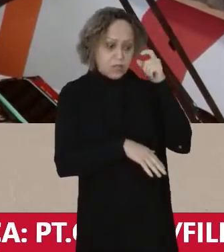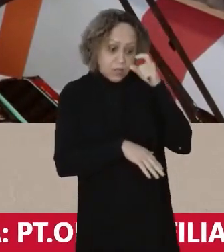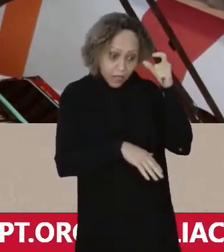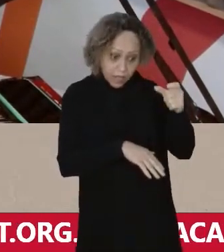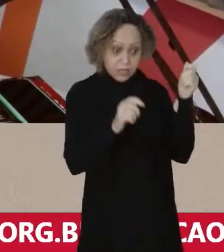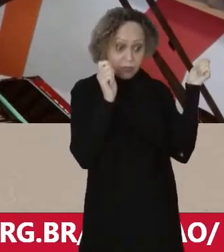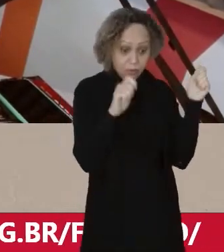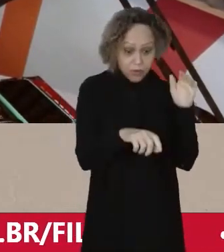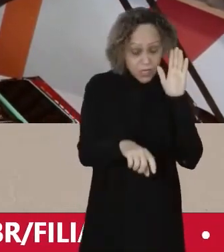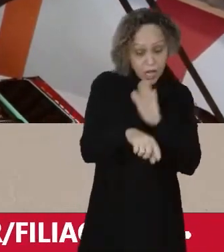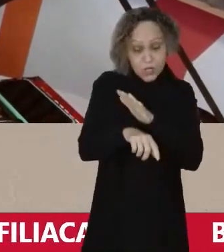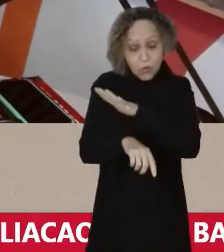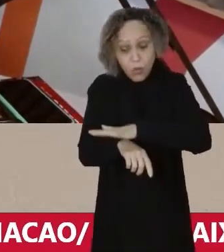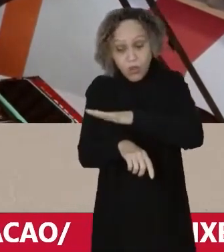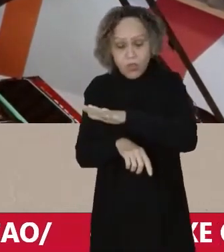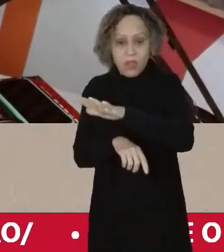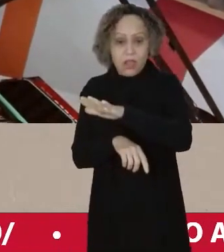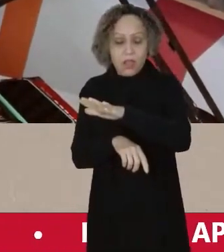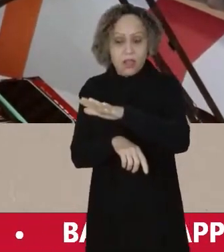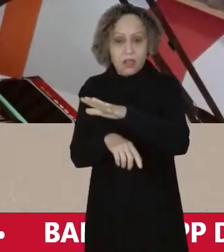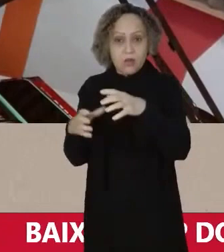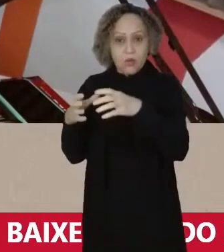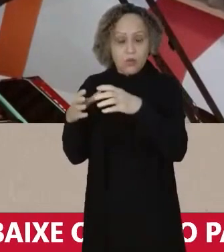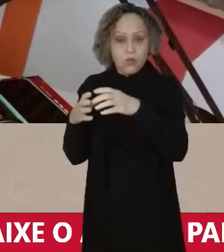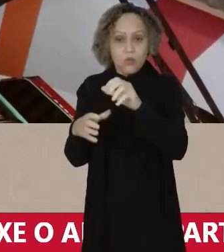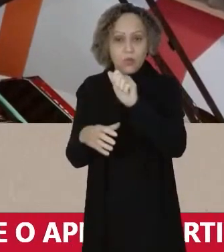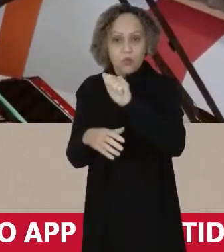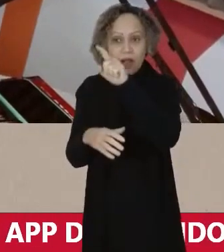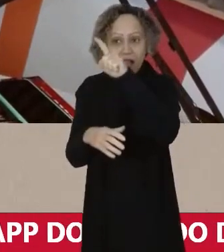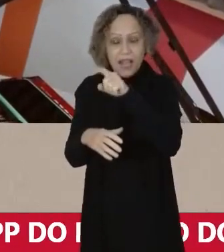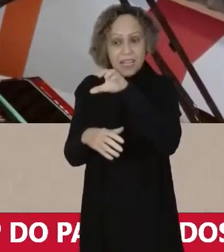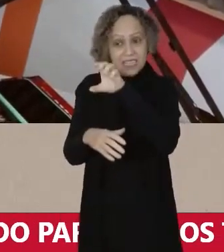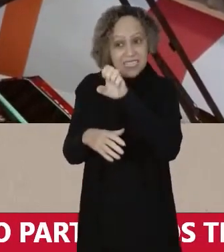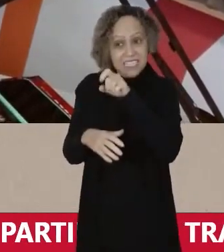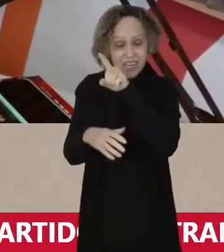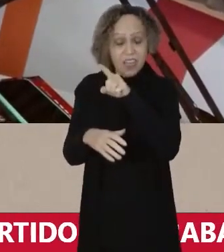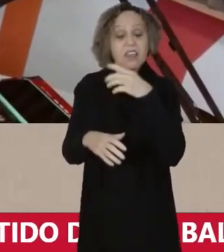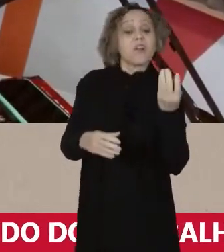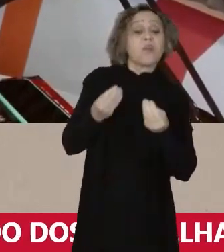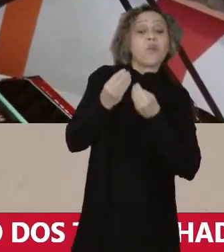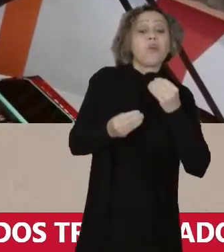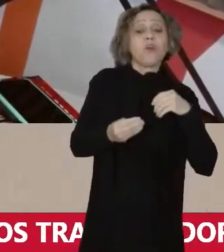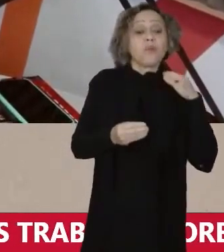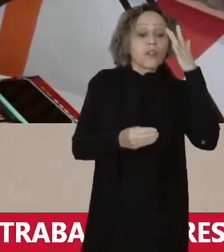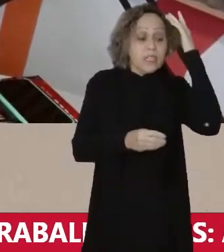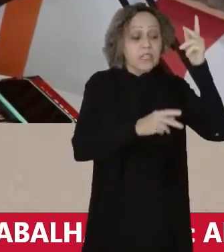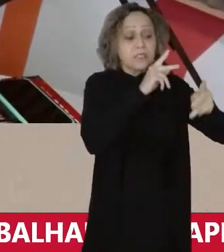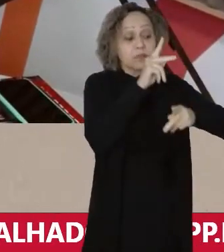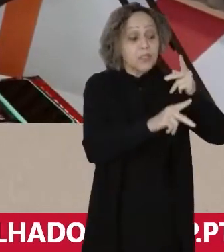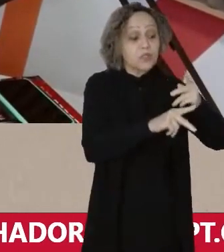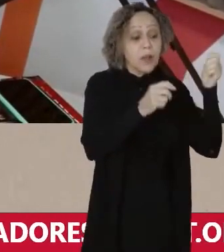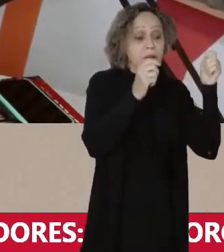no auxílio a essas famílias, pode fazer o quê, mãe? Tem algum telefone, tem alguma conta? O que a gente pode informar aqui para quem